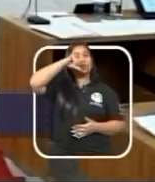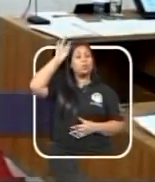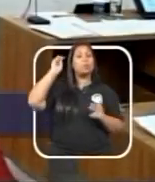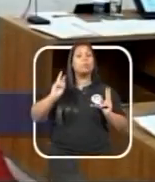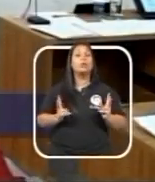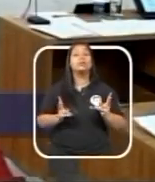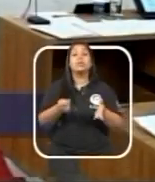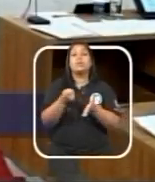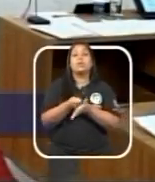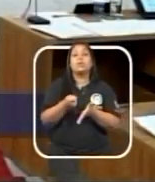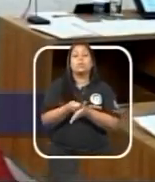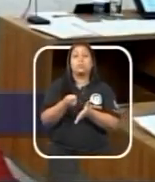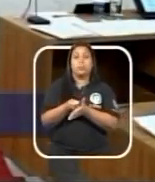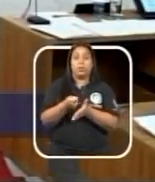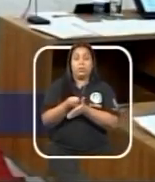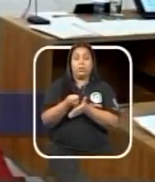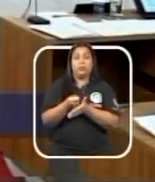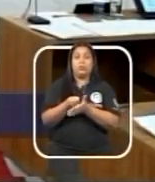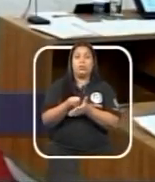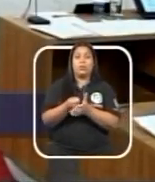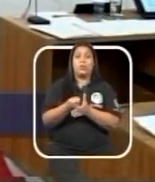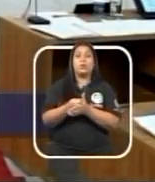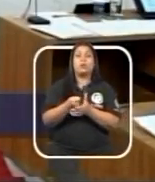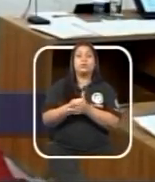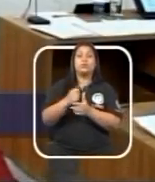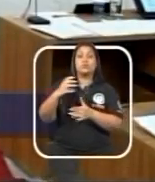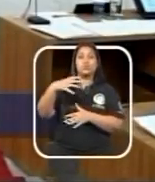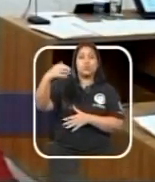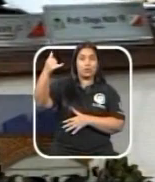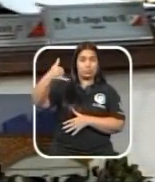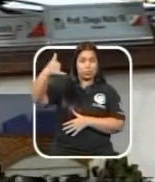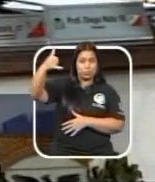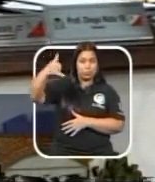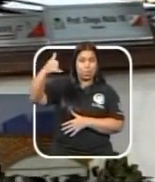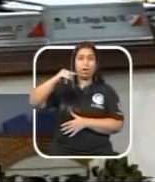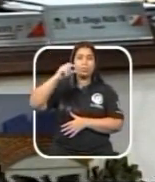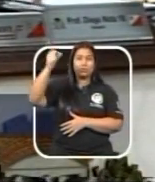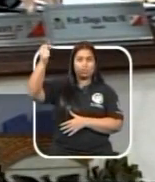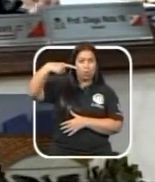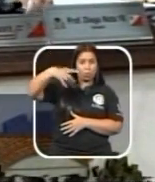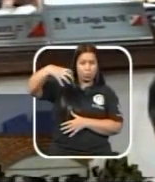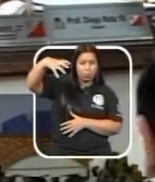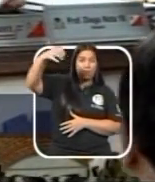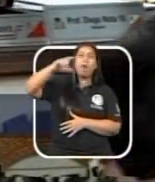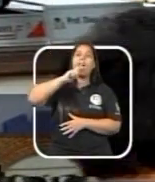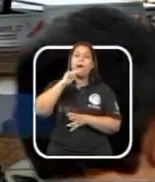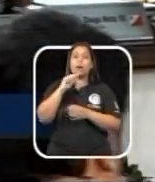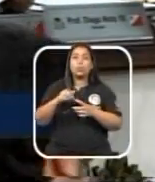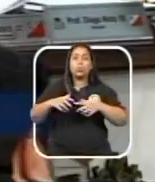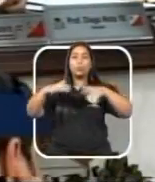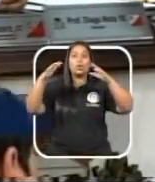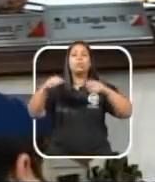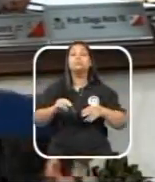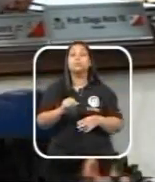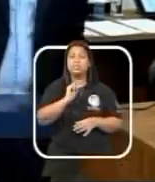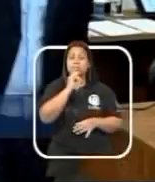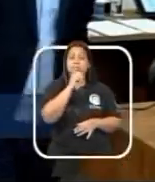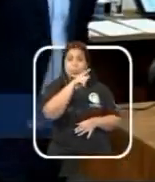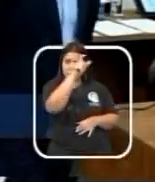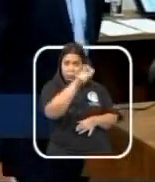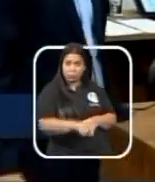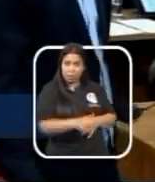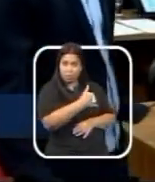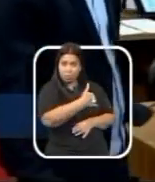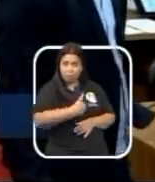a obrigatoriedade de instalação do sistema naqueles empreendimentos 100% subsidiados pelo governo.